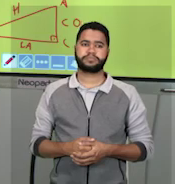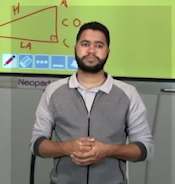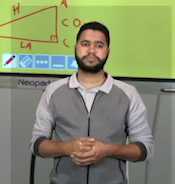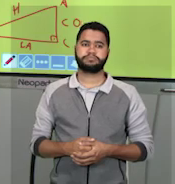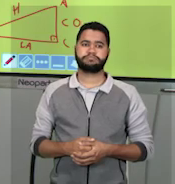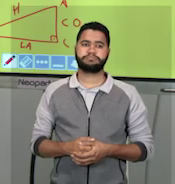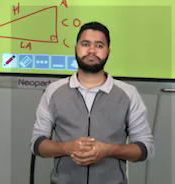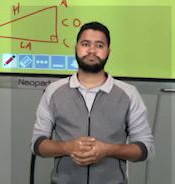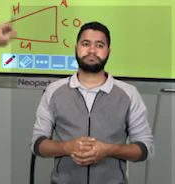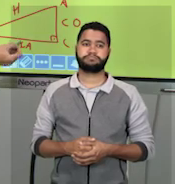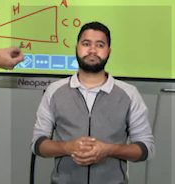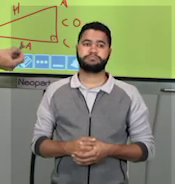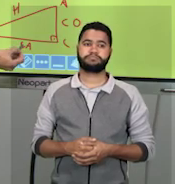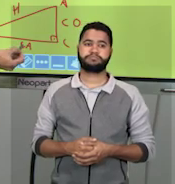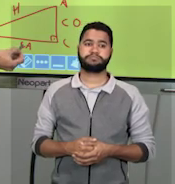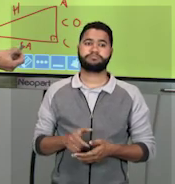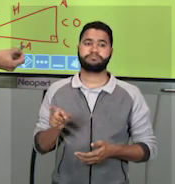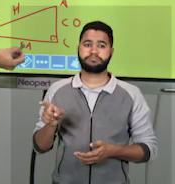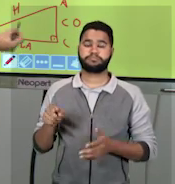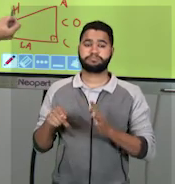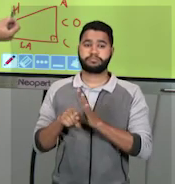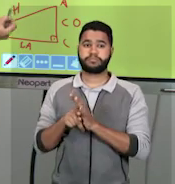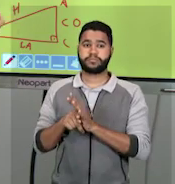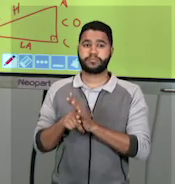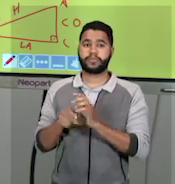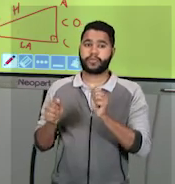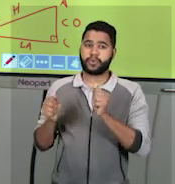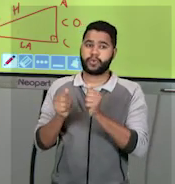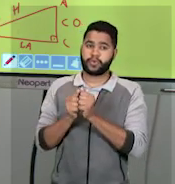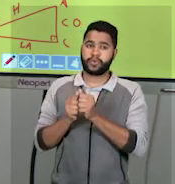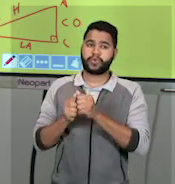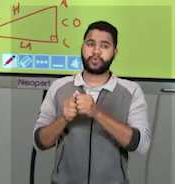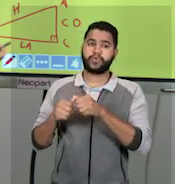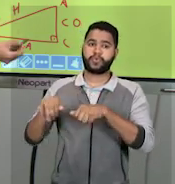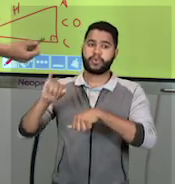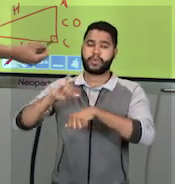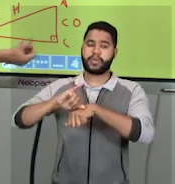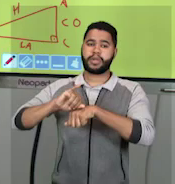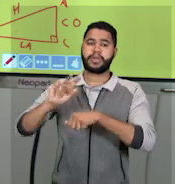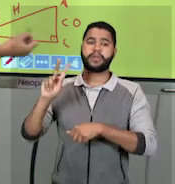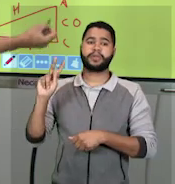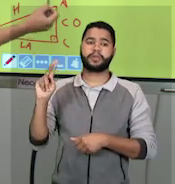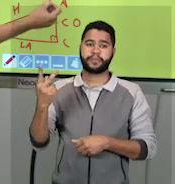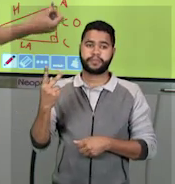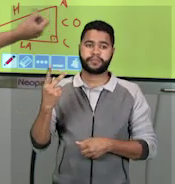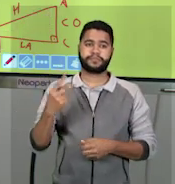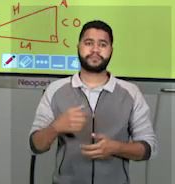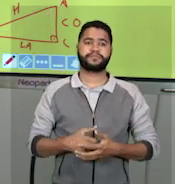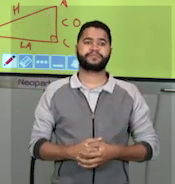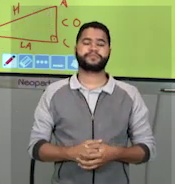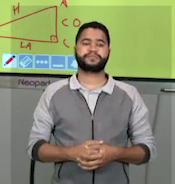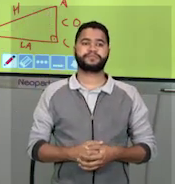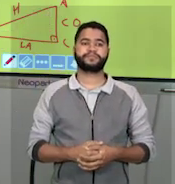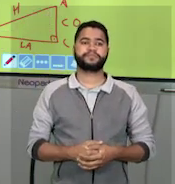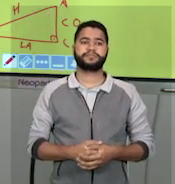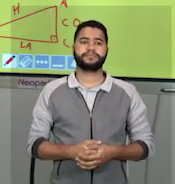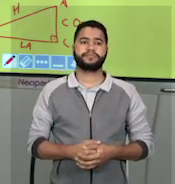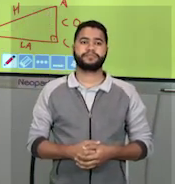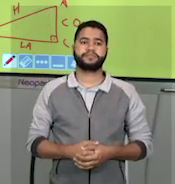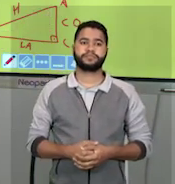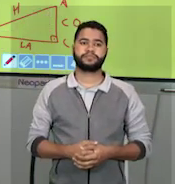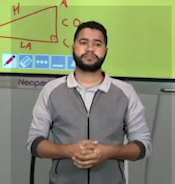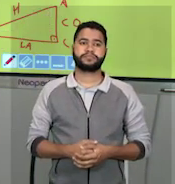O nosso cosseno seria o cateto adjacente sobre a hipotenusa, né? O BC sobre o AB.